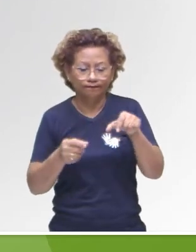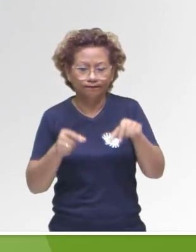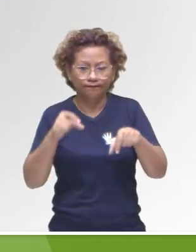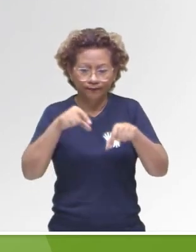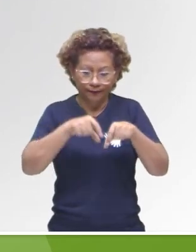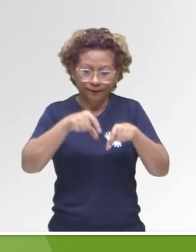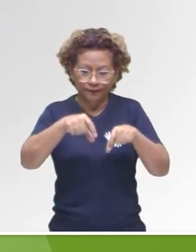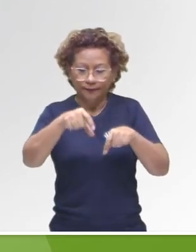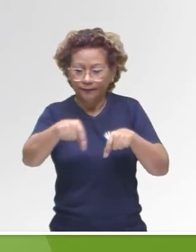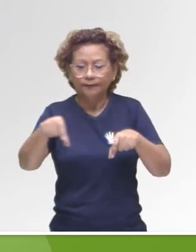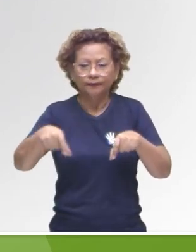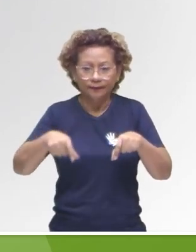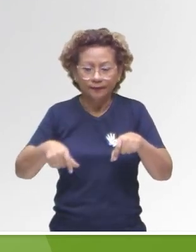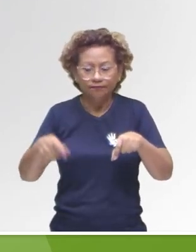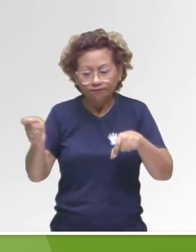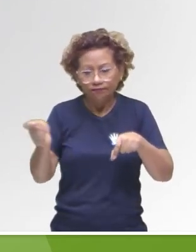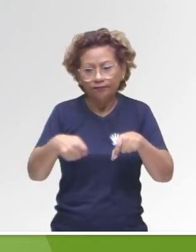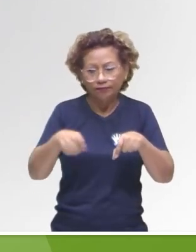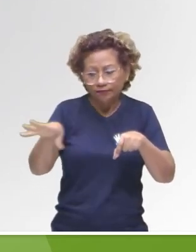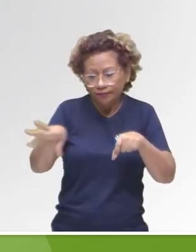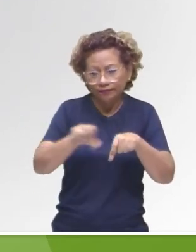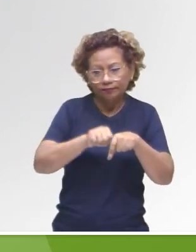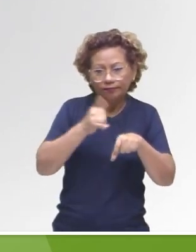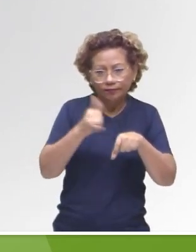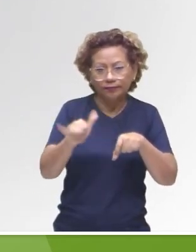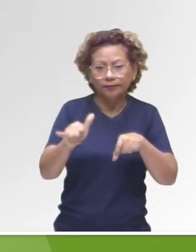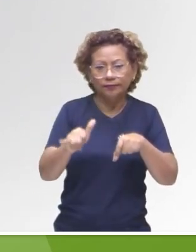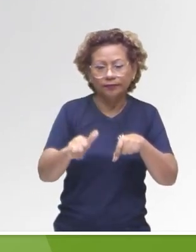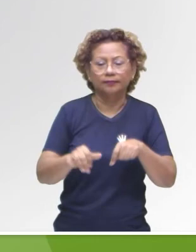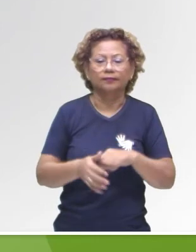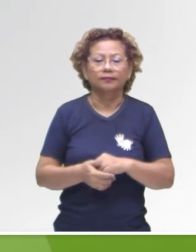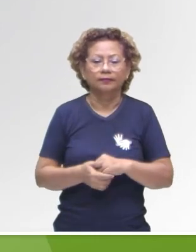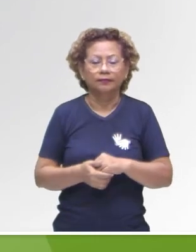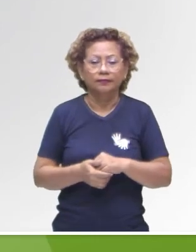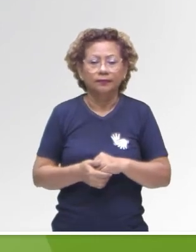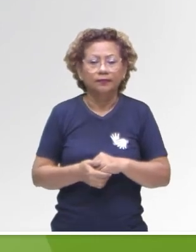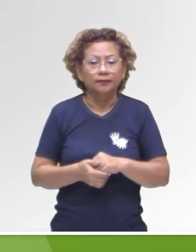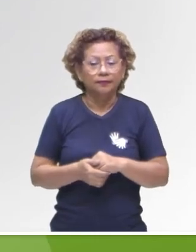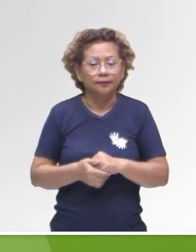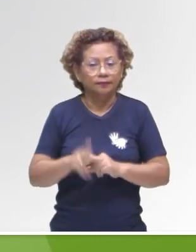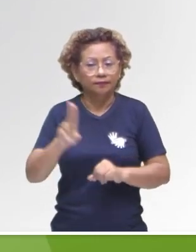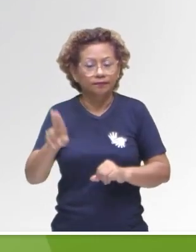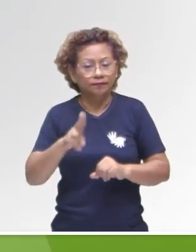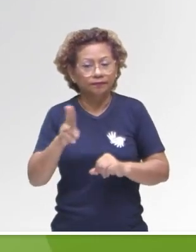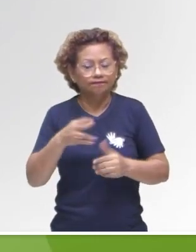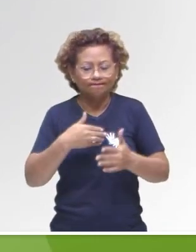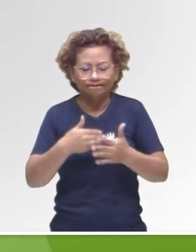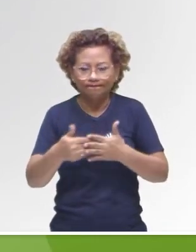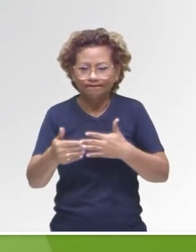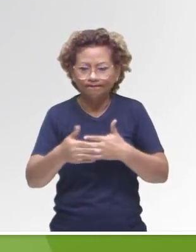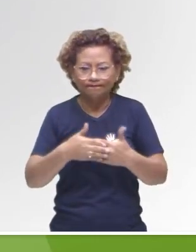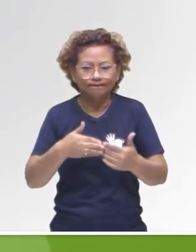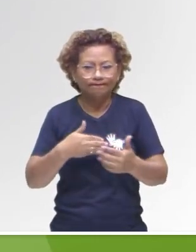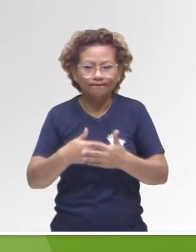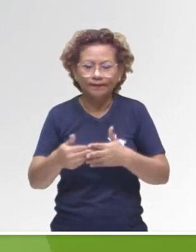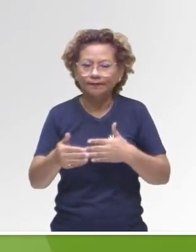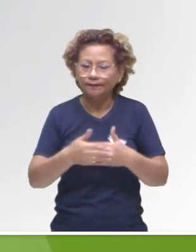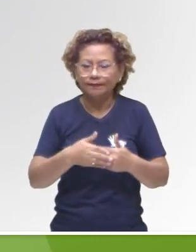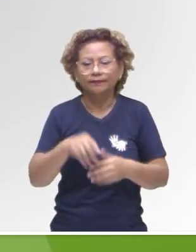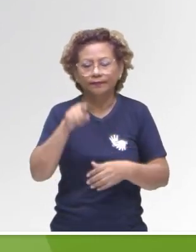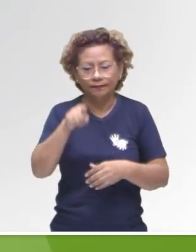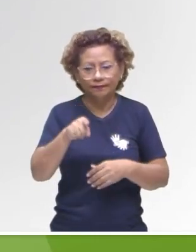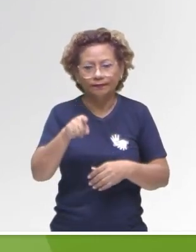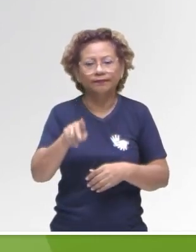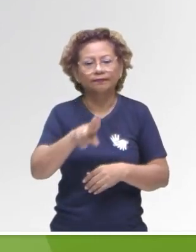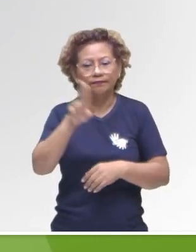expressão que está aqui, pessoal, essa expressão que está aqui, ela é geral, ela serve para qualquer situação em que você